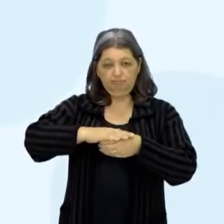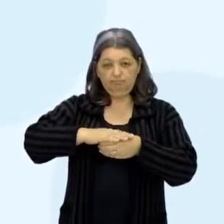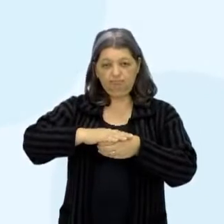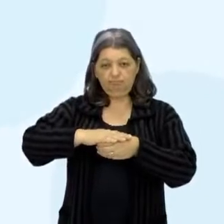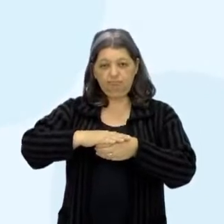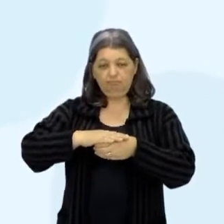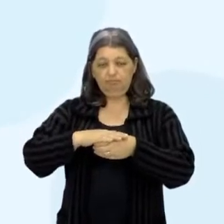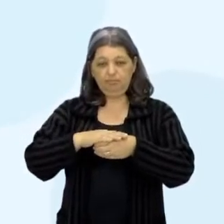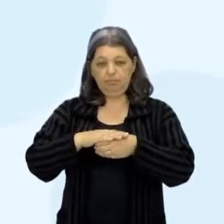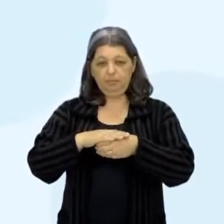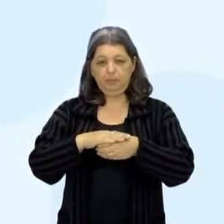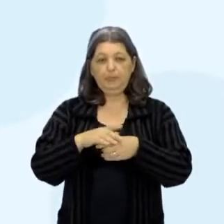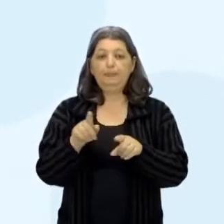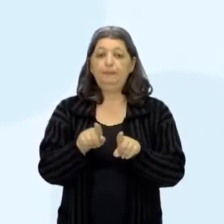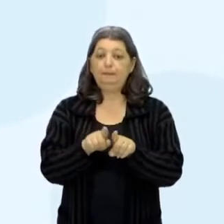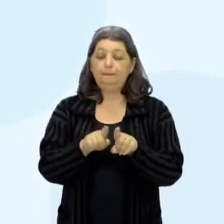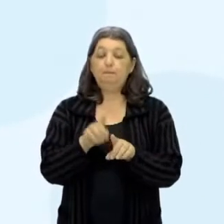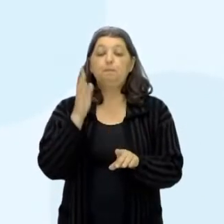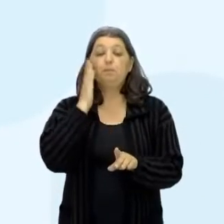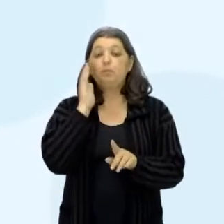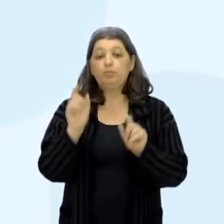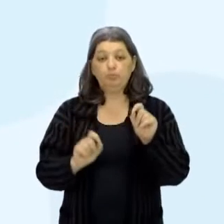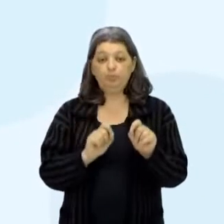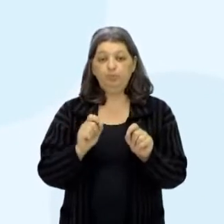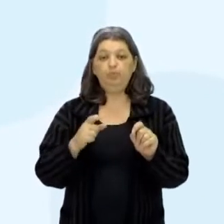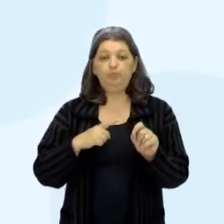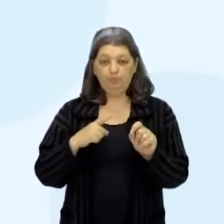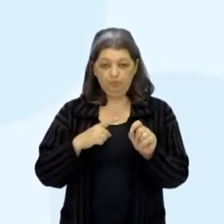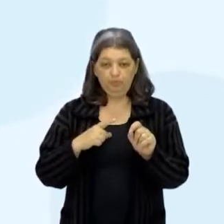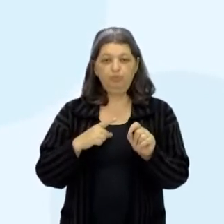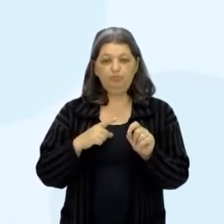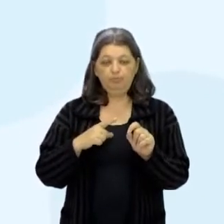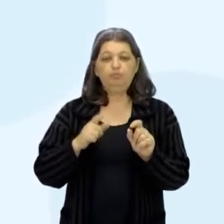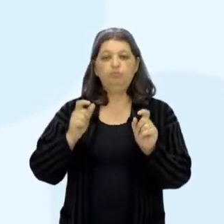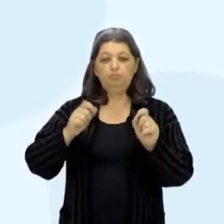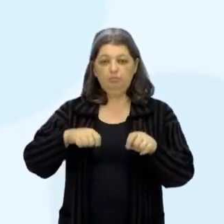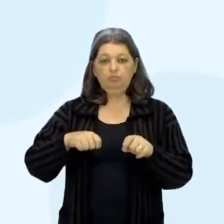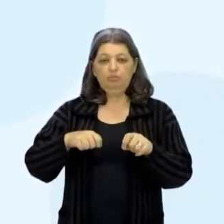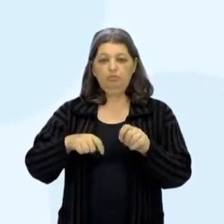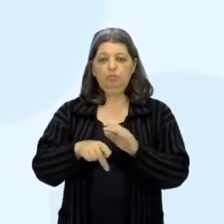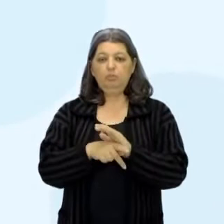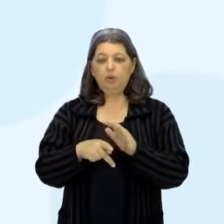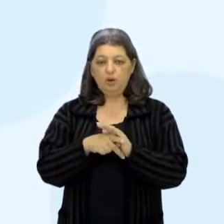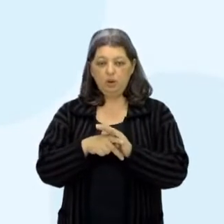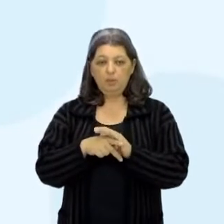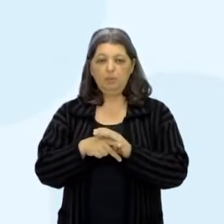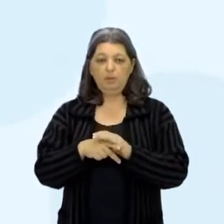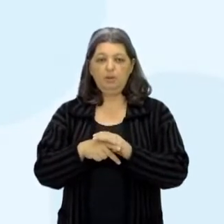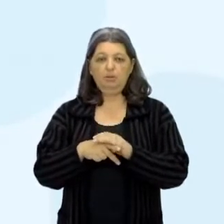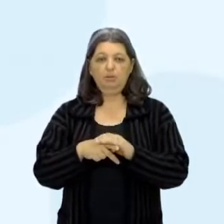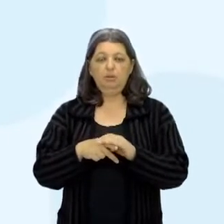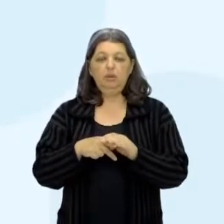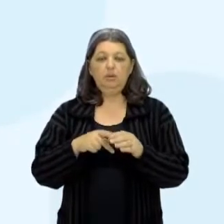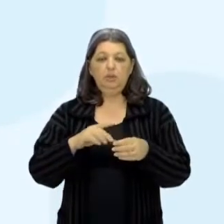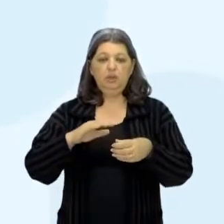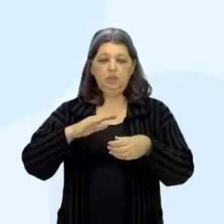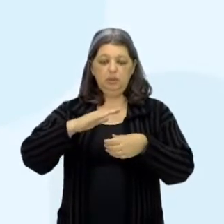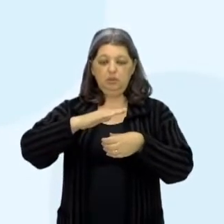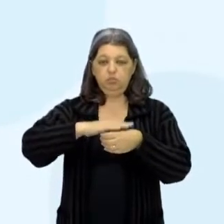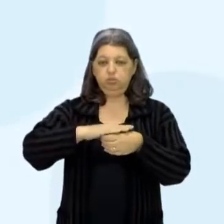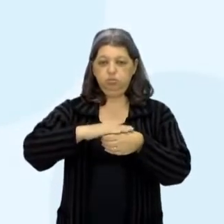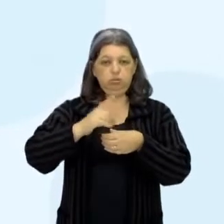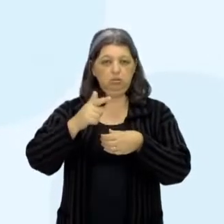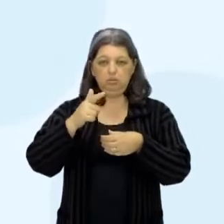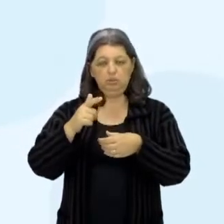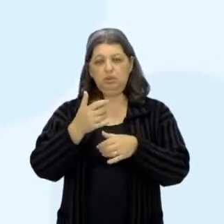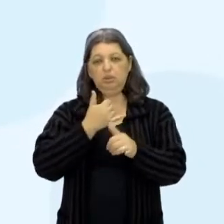chama. E é bom a gente entender que o sistema também pode ser termicamente isolado, onde não há